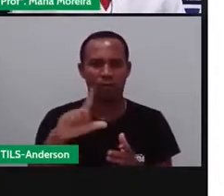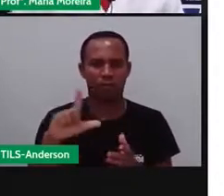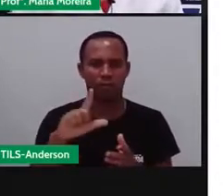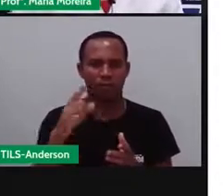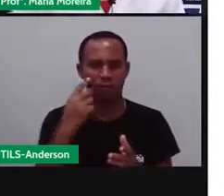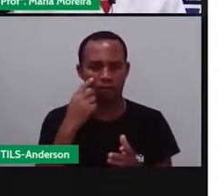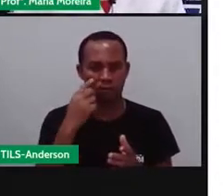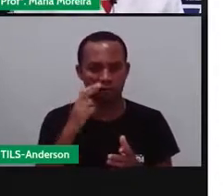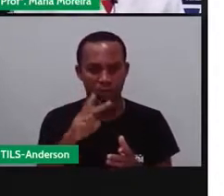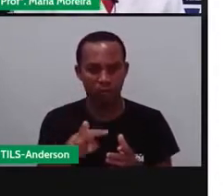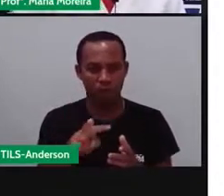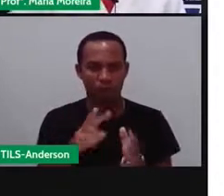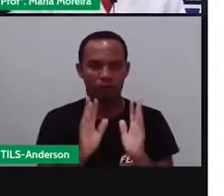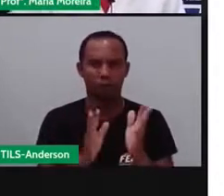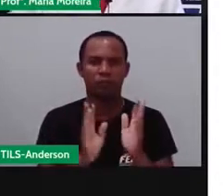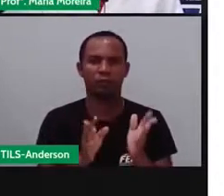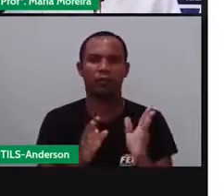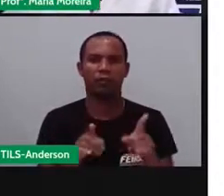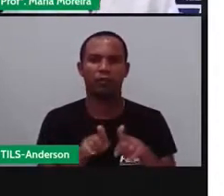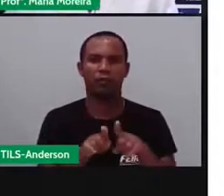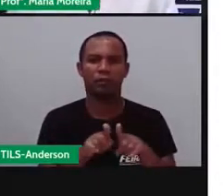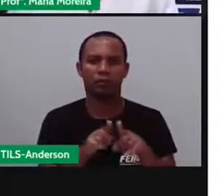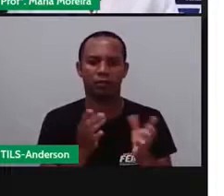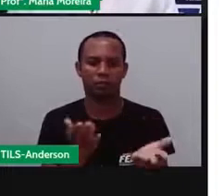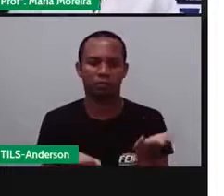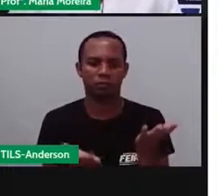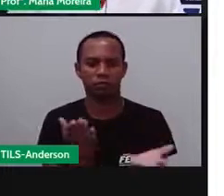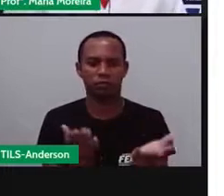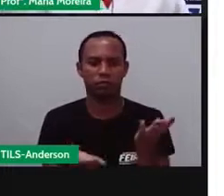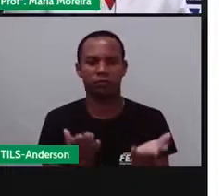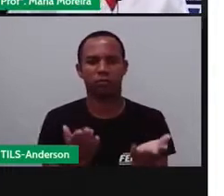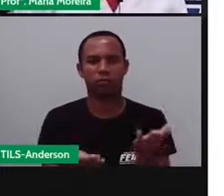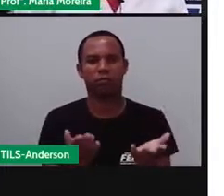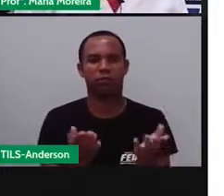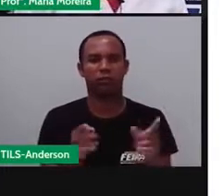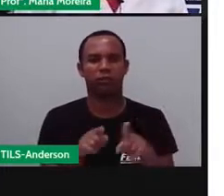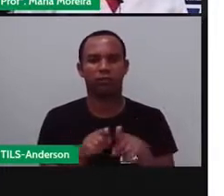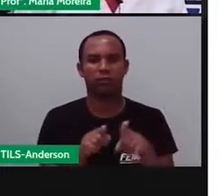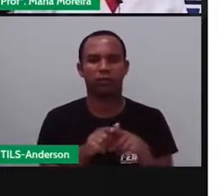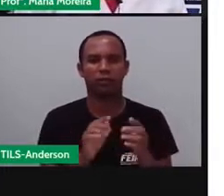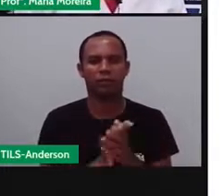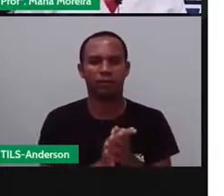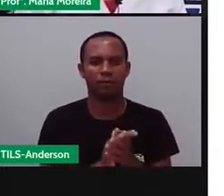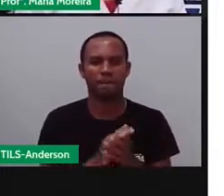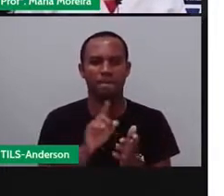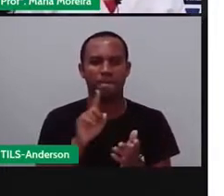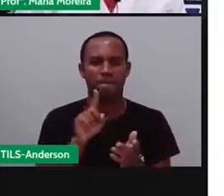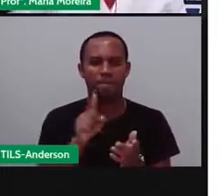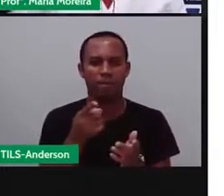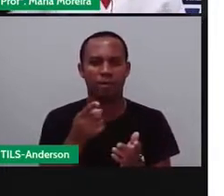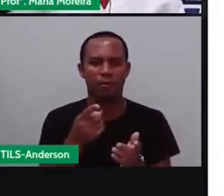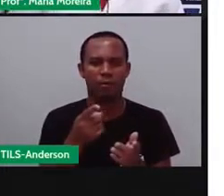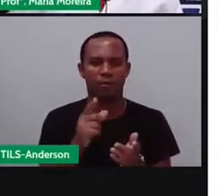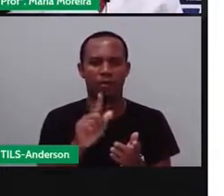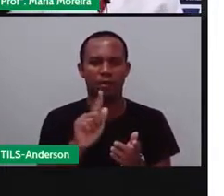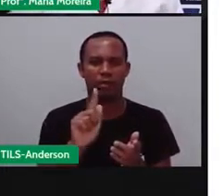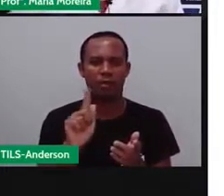A grama e o quilo. Um quilo tem quantas gramas? 1.000 gramas, não é isso? Então,